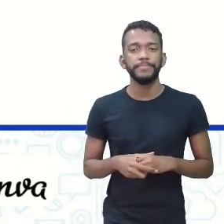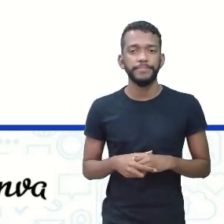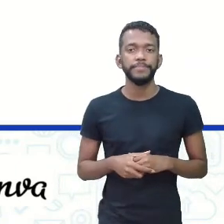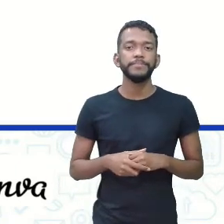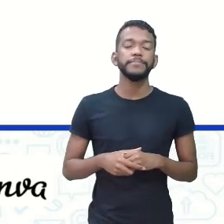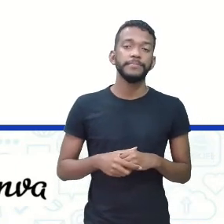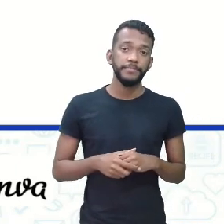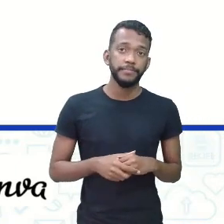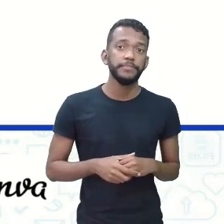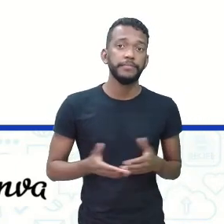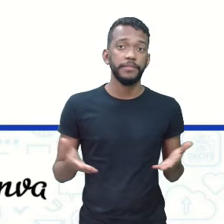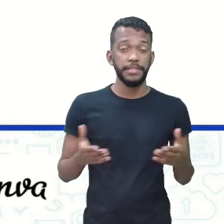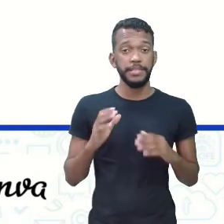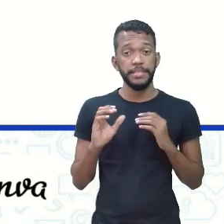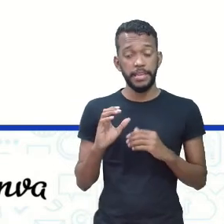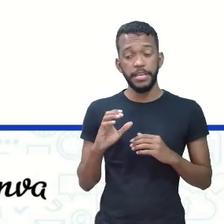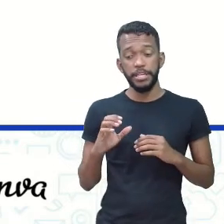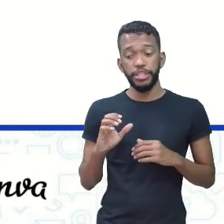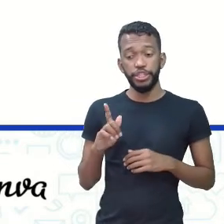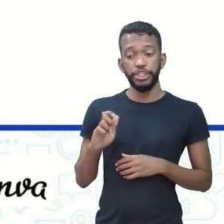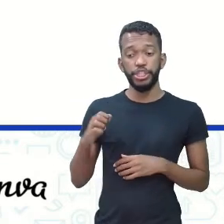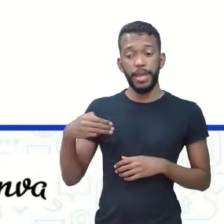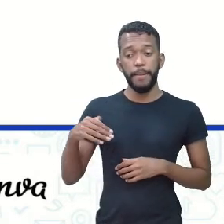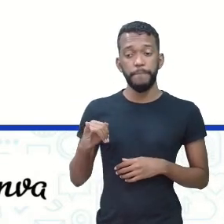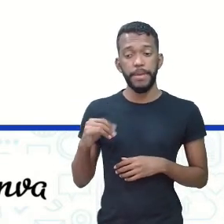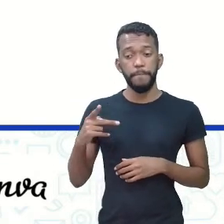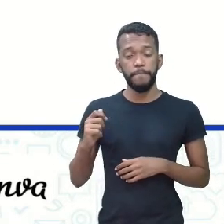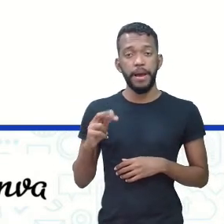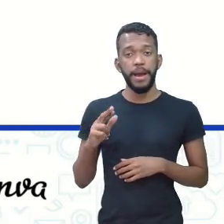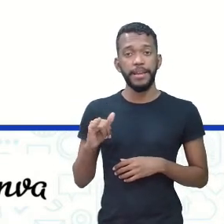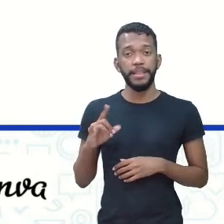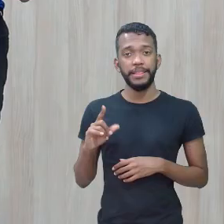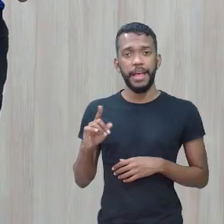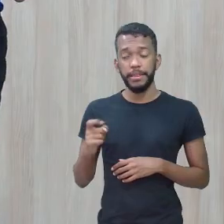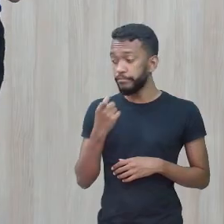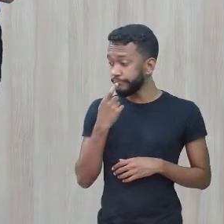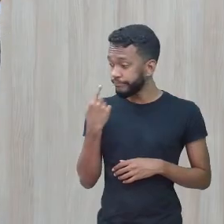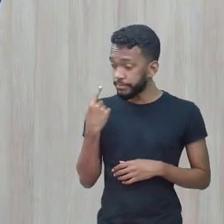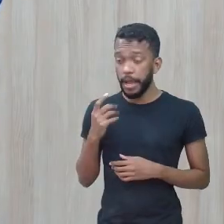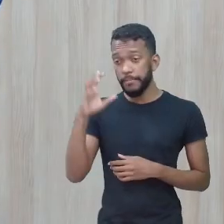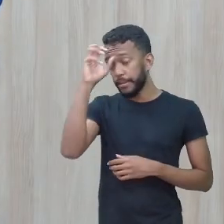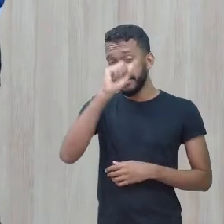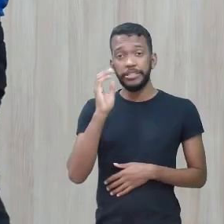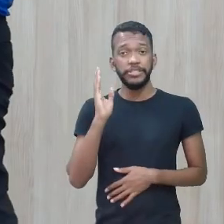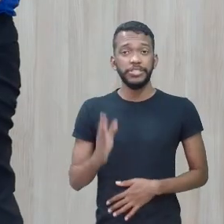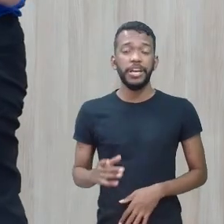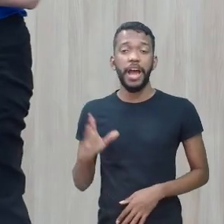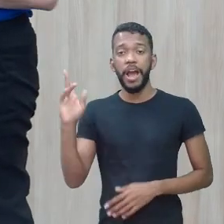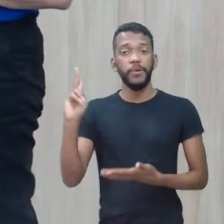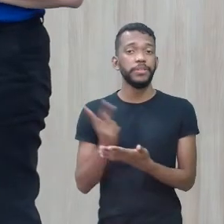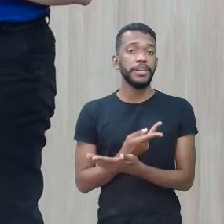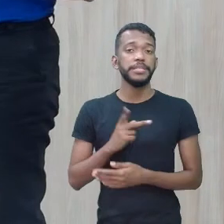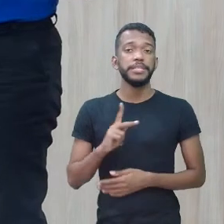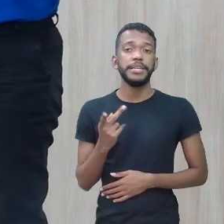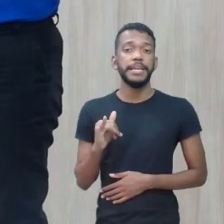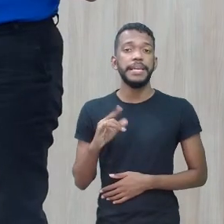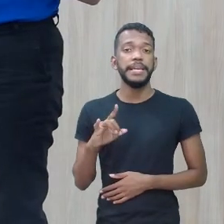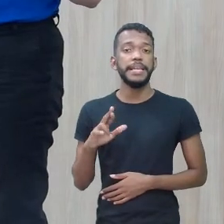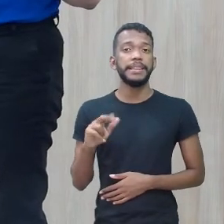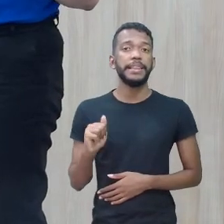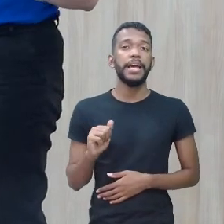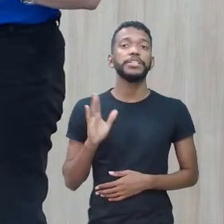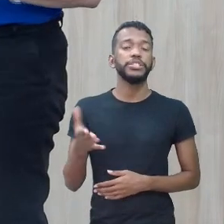Então, a gemiparidade é o que aprendemos quase agora, não é? Acontece com as hidras, que elas formam